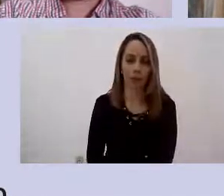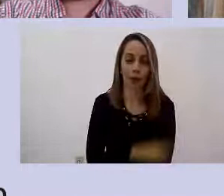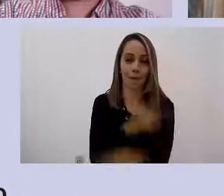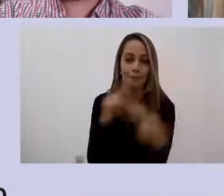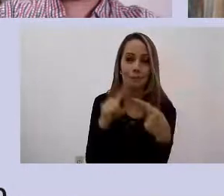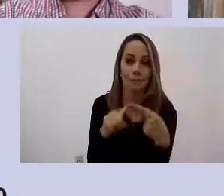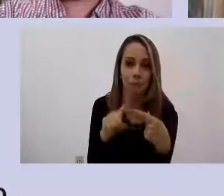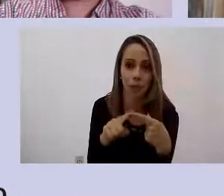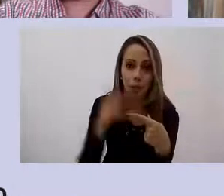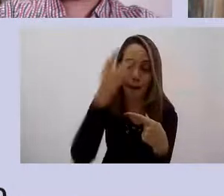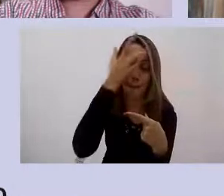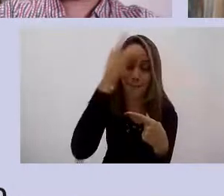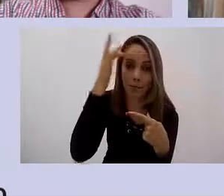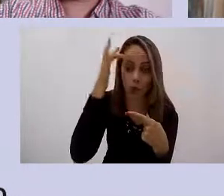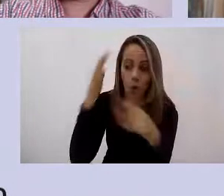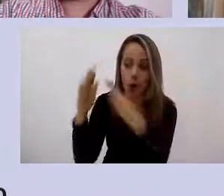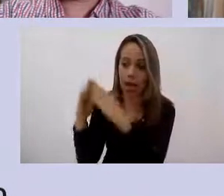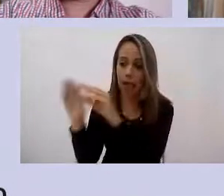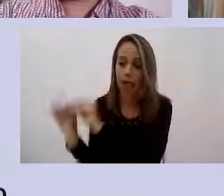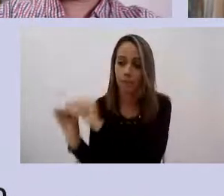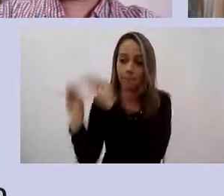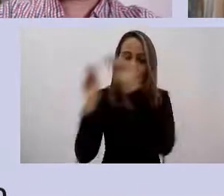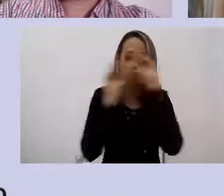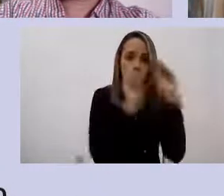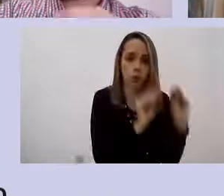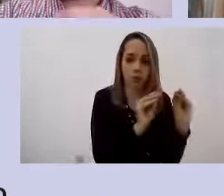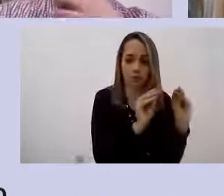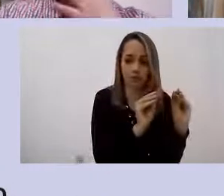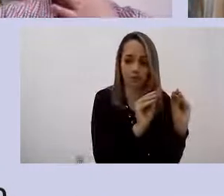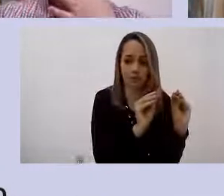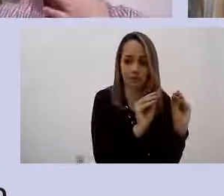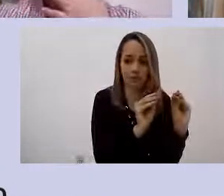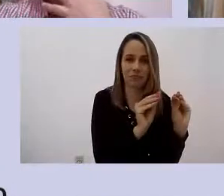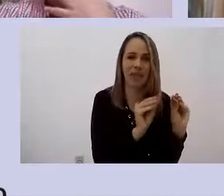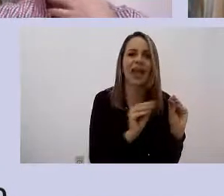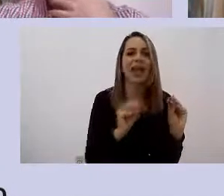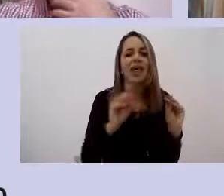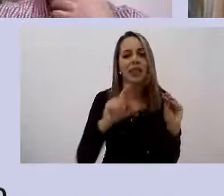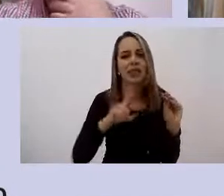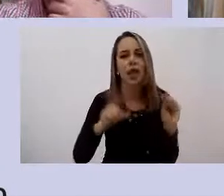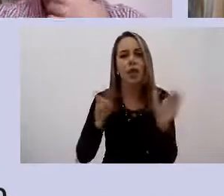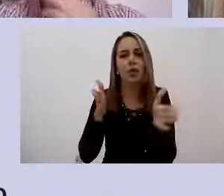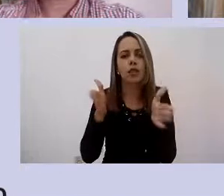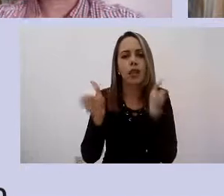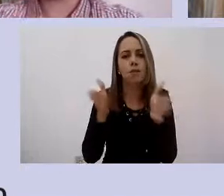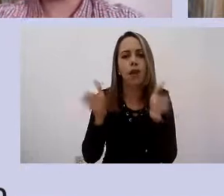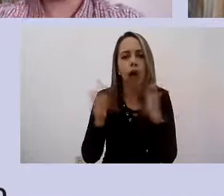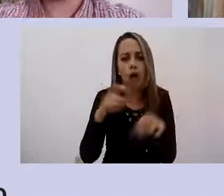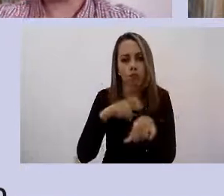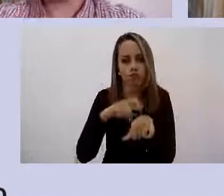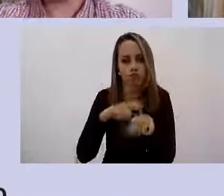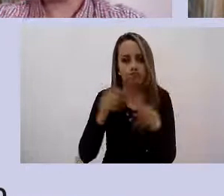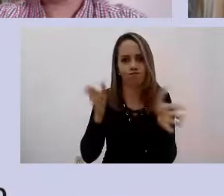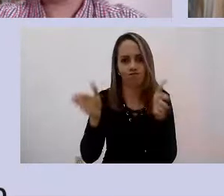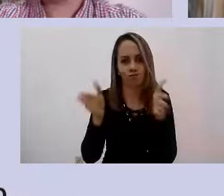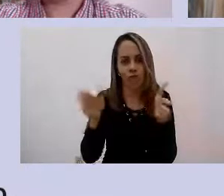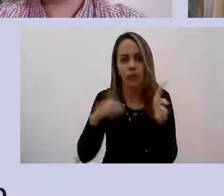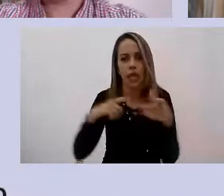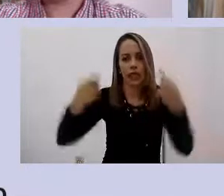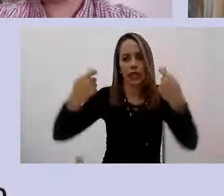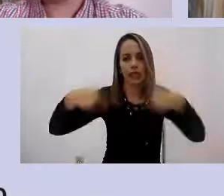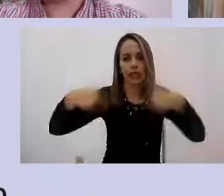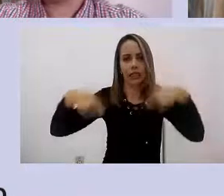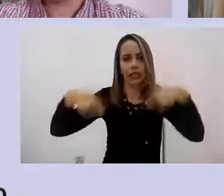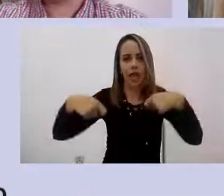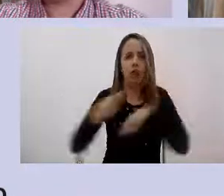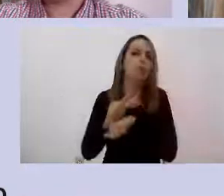de lugar. E essas mudanças muitas vezes são temporárias e elas impõem a necessidade de você buscar alimento fora